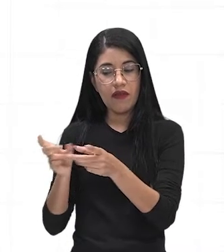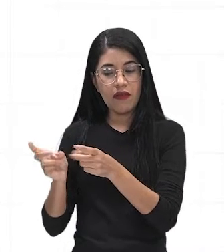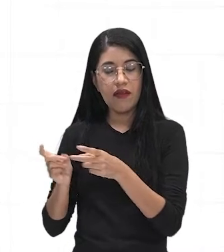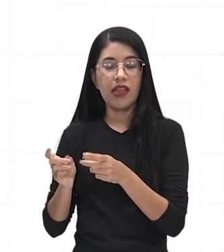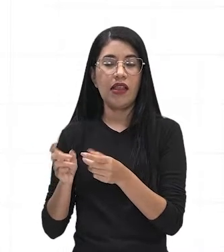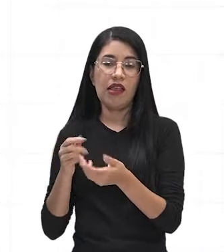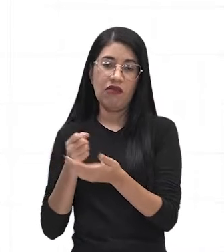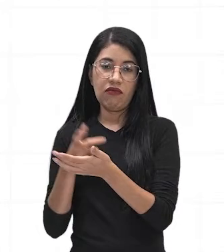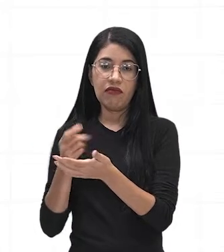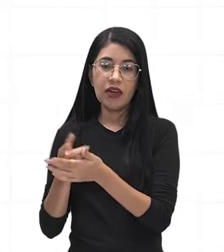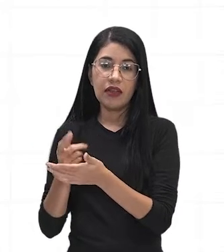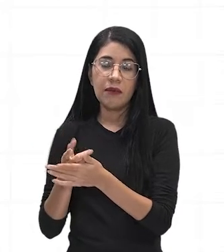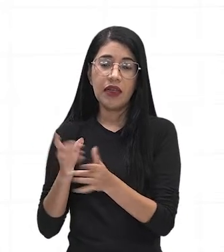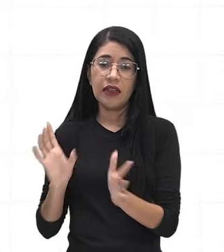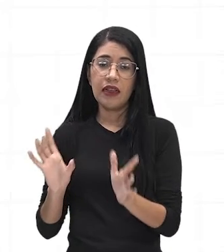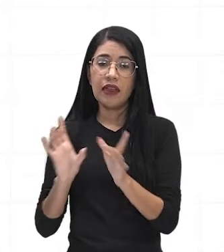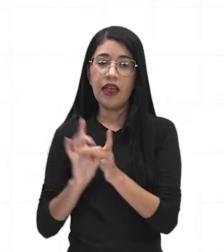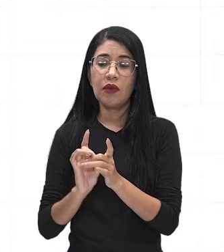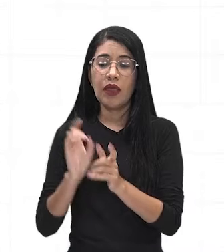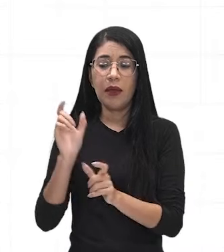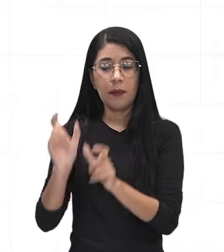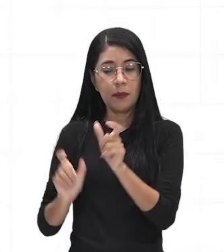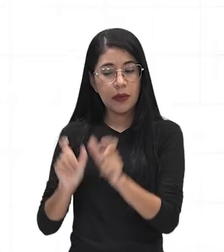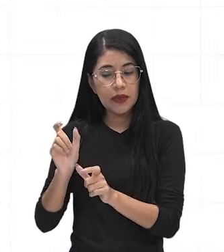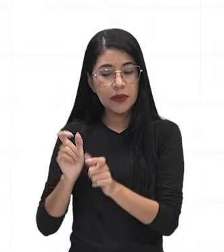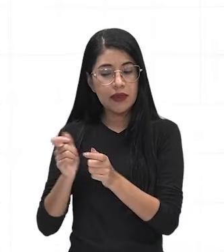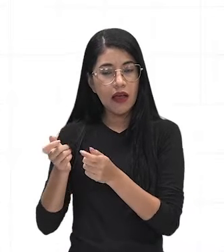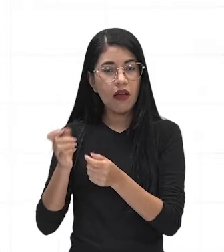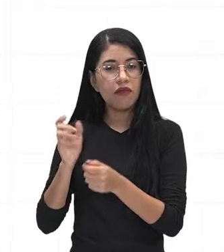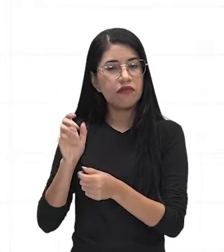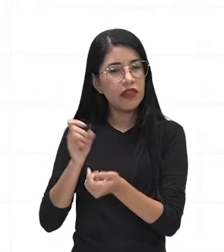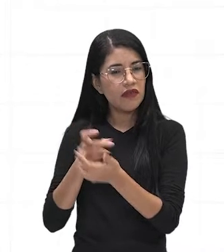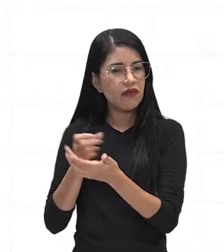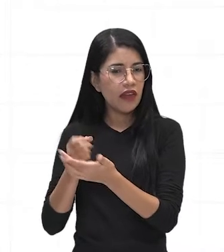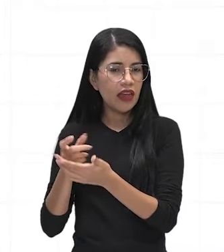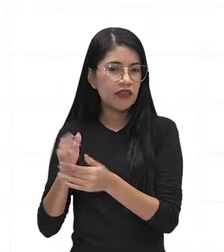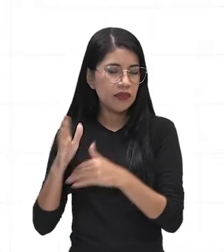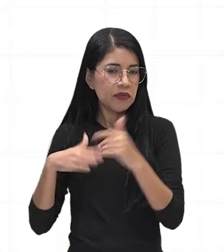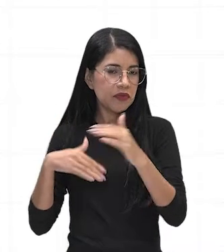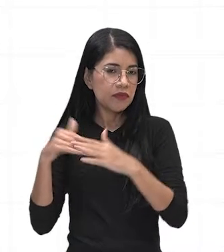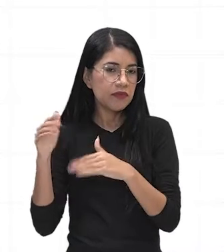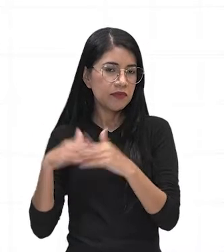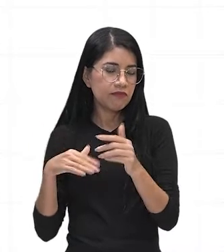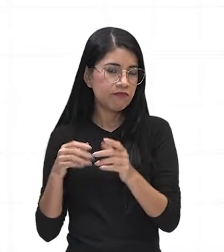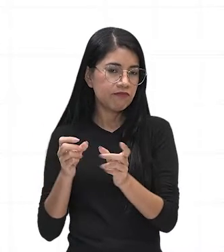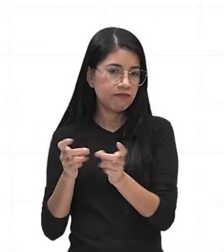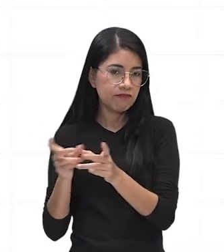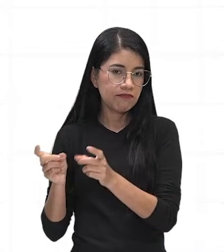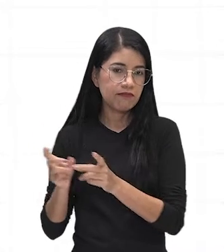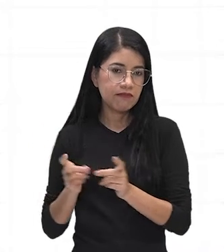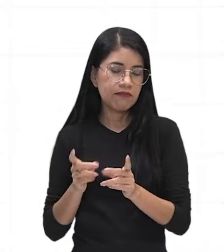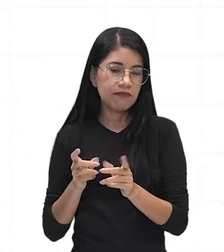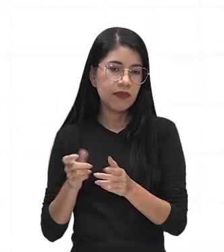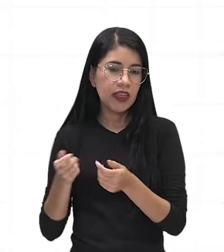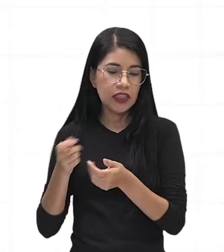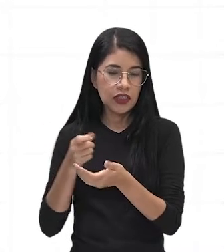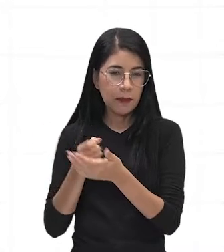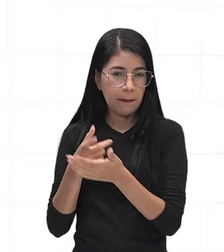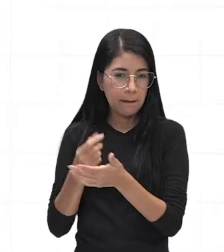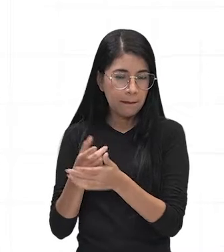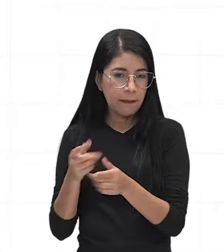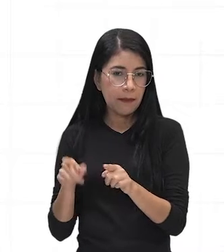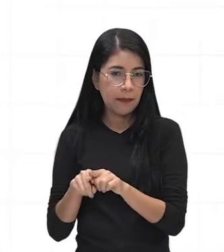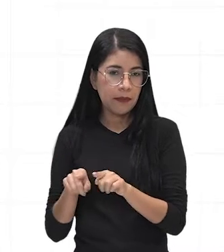aí, né, a quem faz o comércio. Eu vendo, né, essas práticas, então, aí, de venda, de